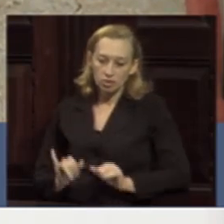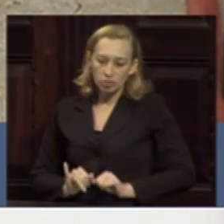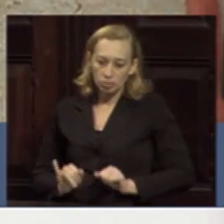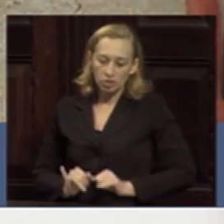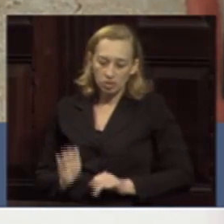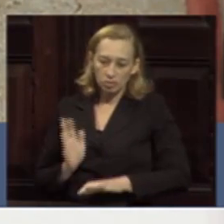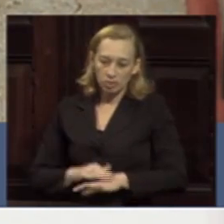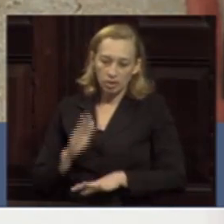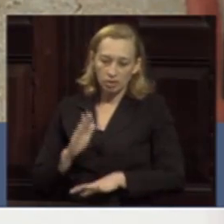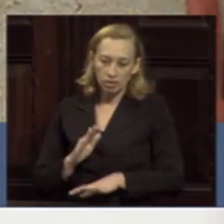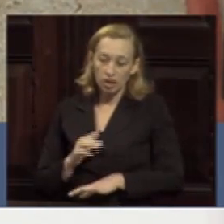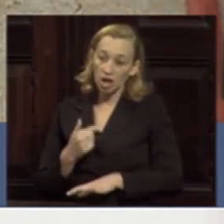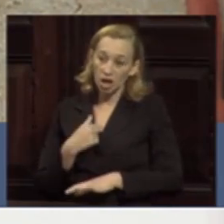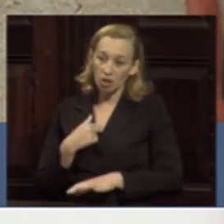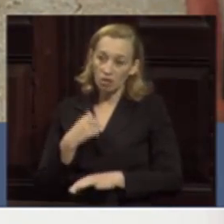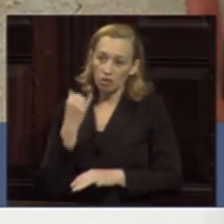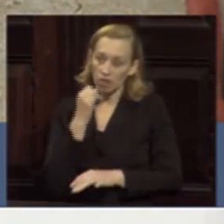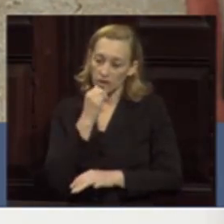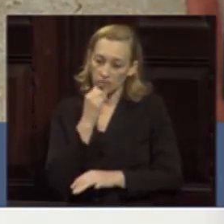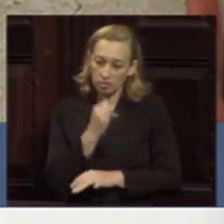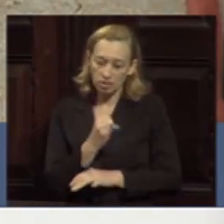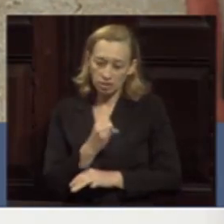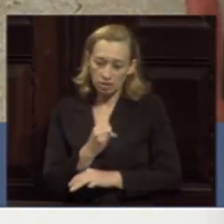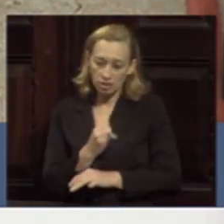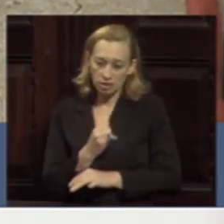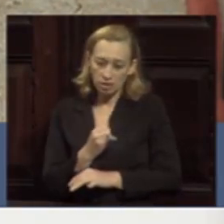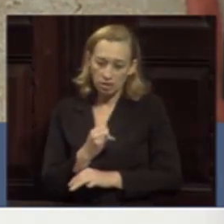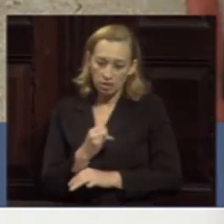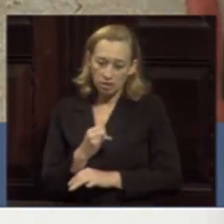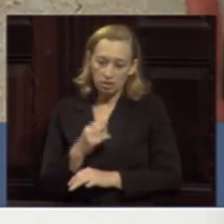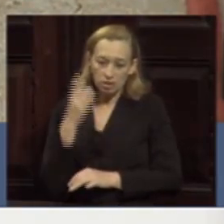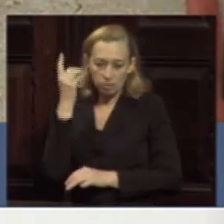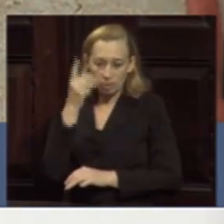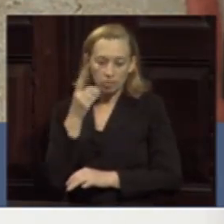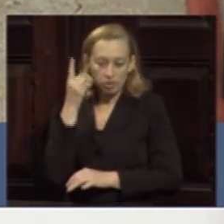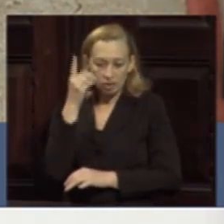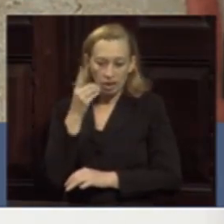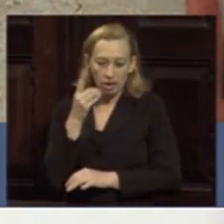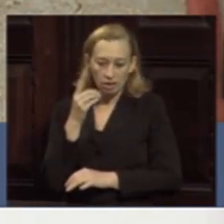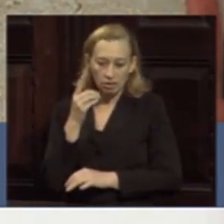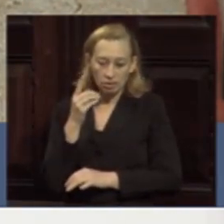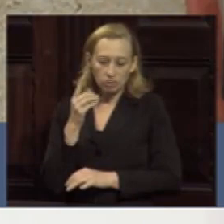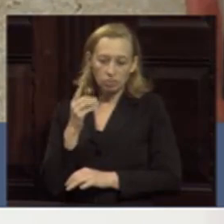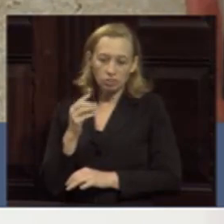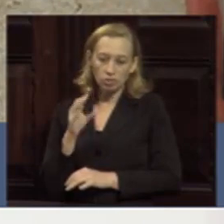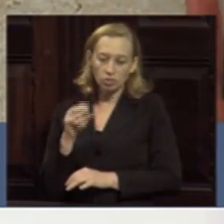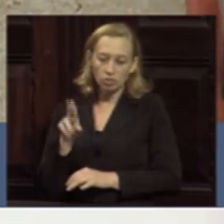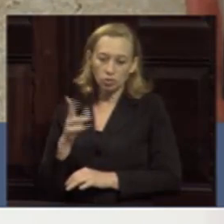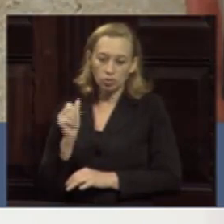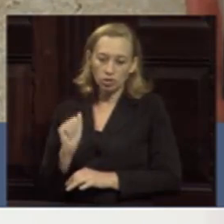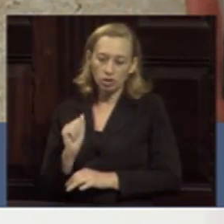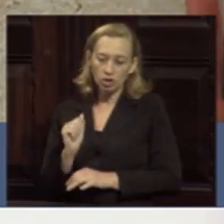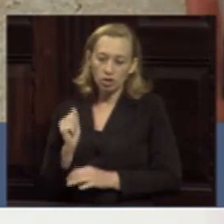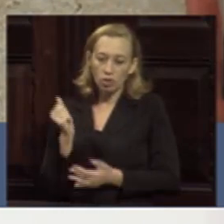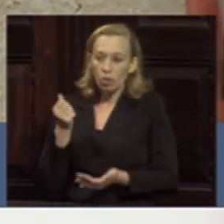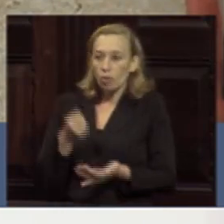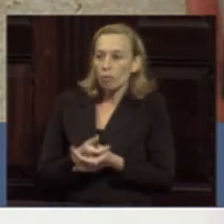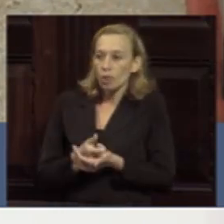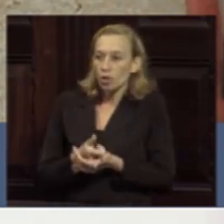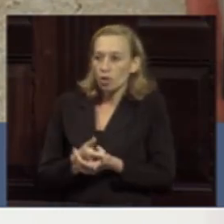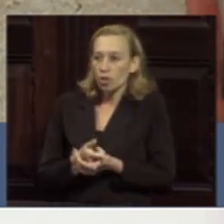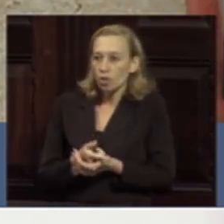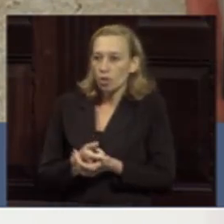deputado Eduardo Cunha tinha comprado o mandato dele por 300